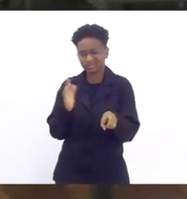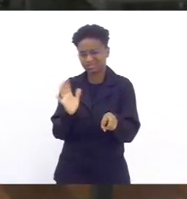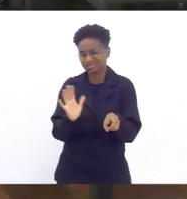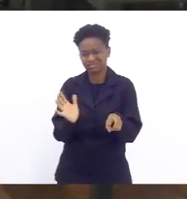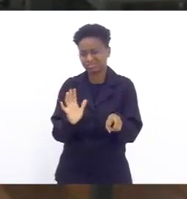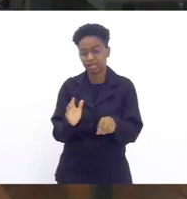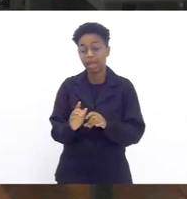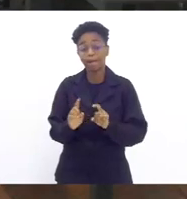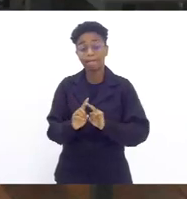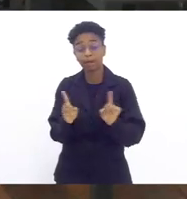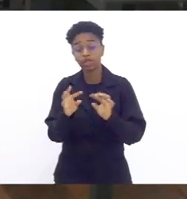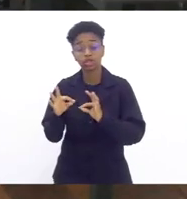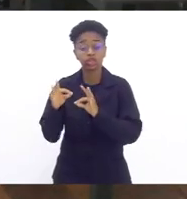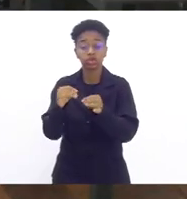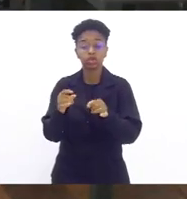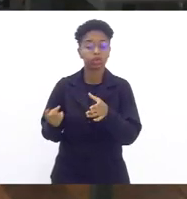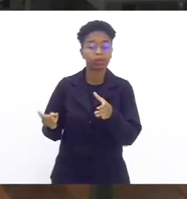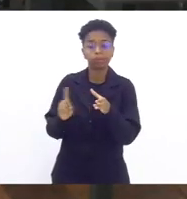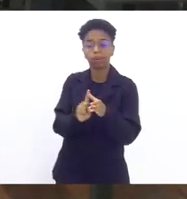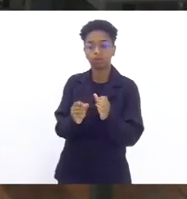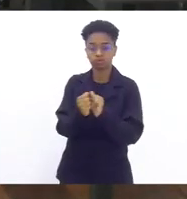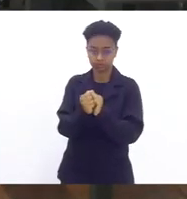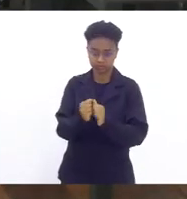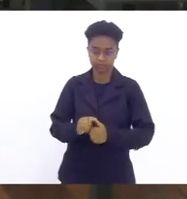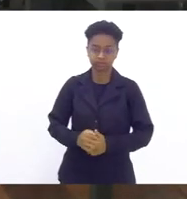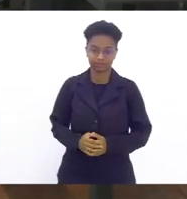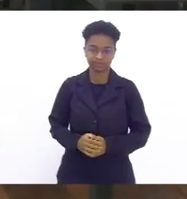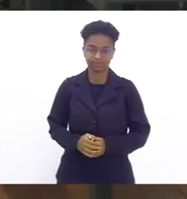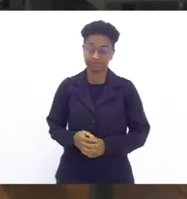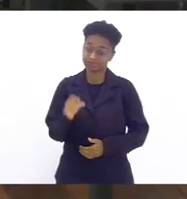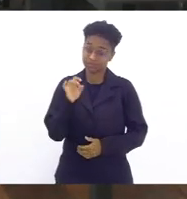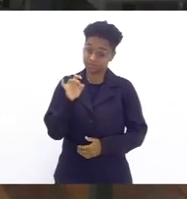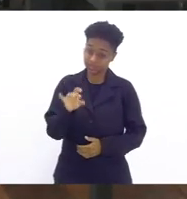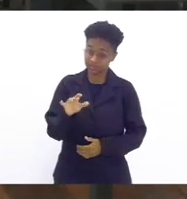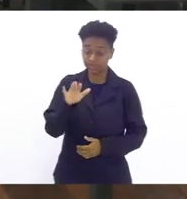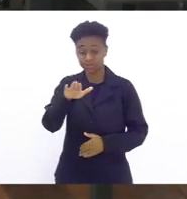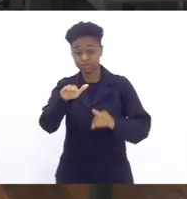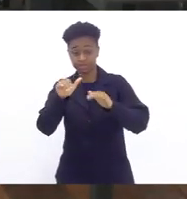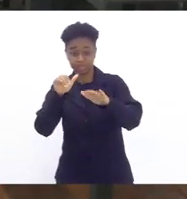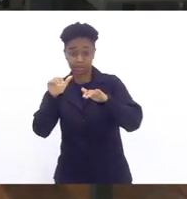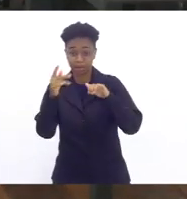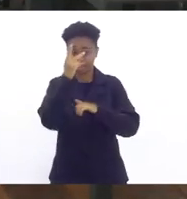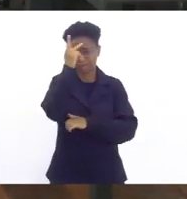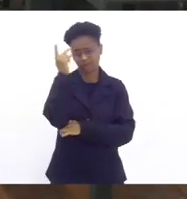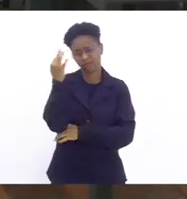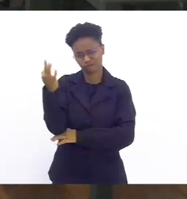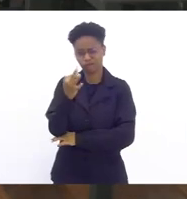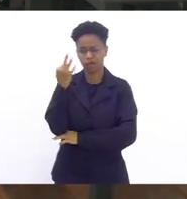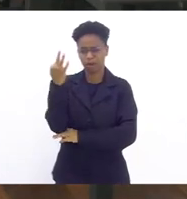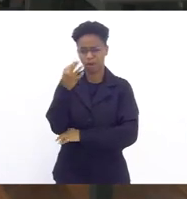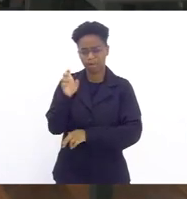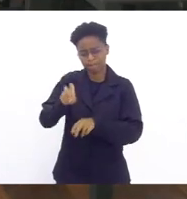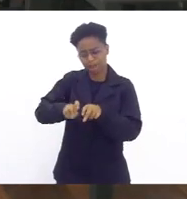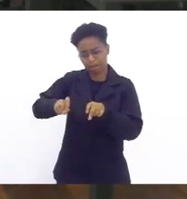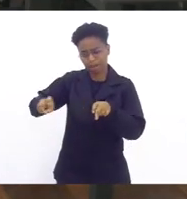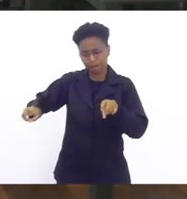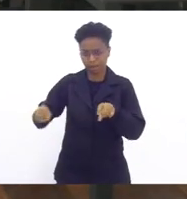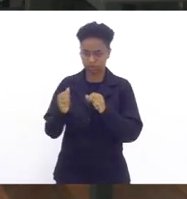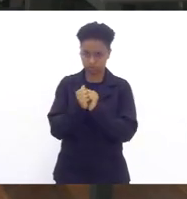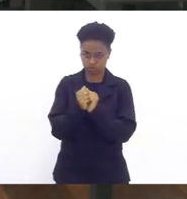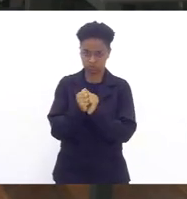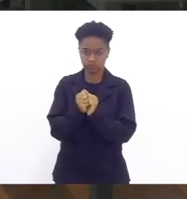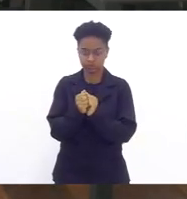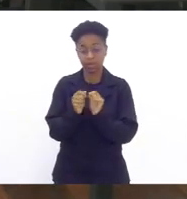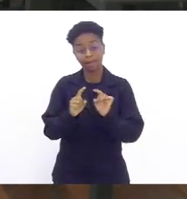mas todos são parte da mesa só chamar pessoas para fazer formalmente aqui a composição da mesa